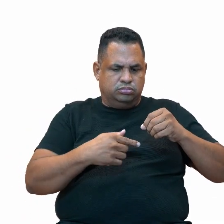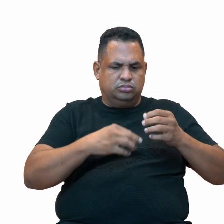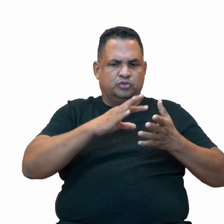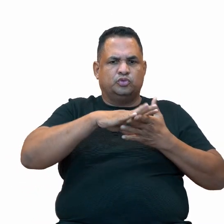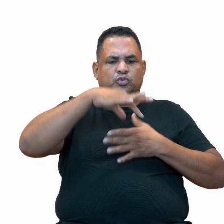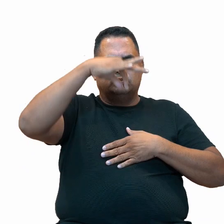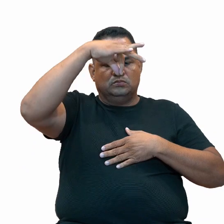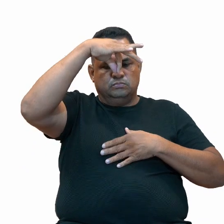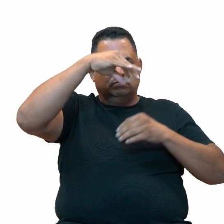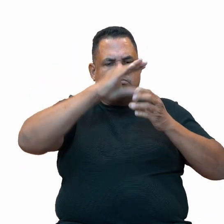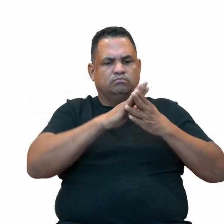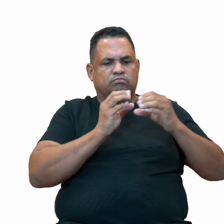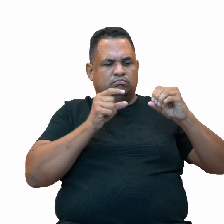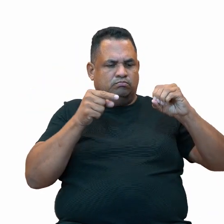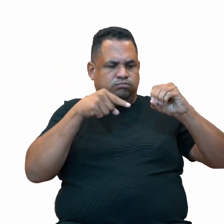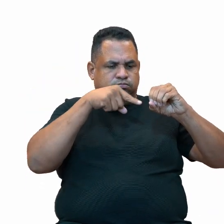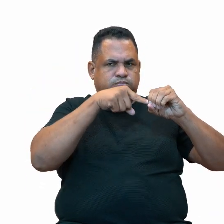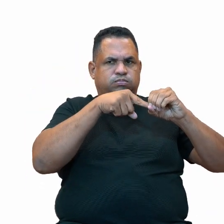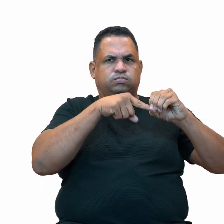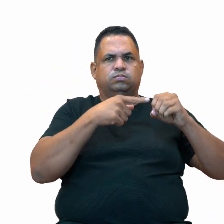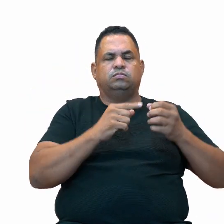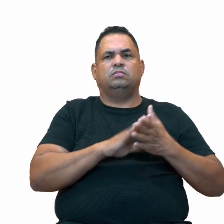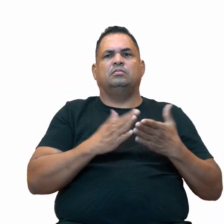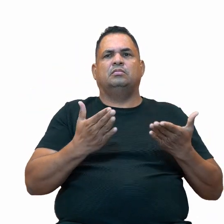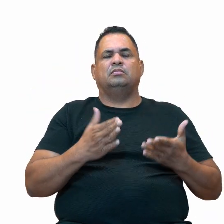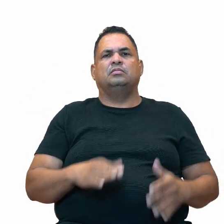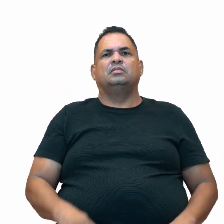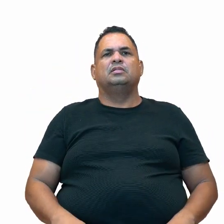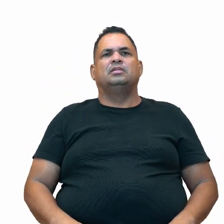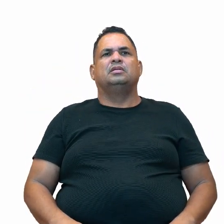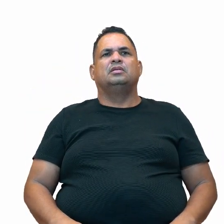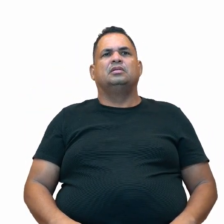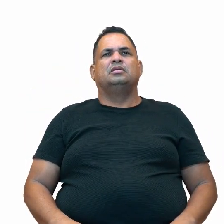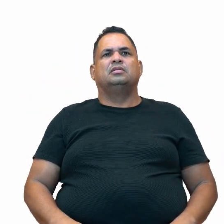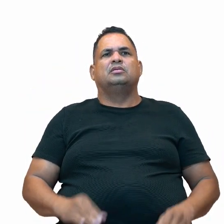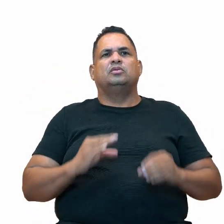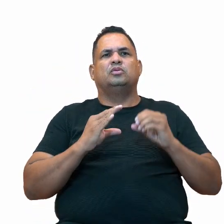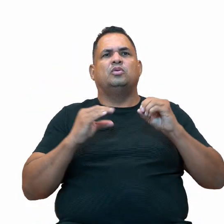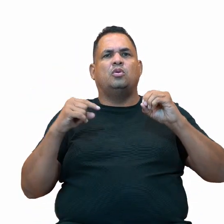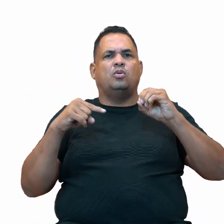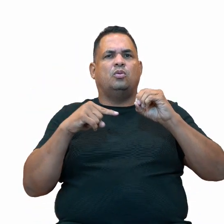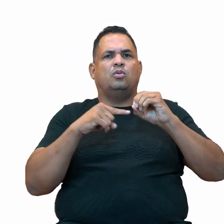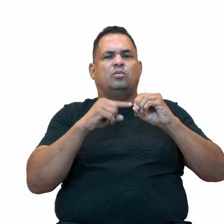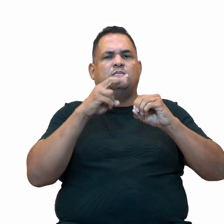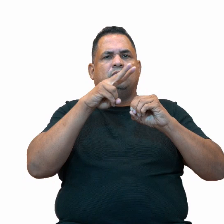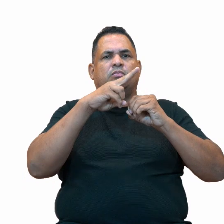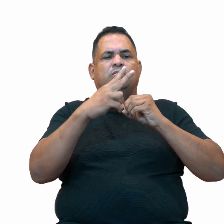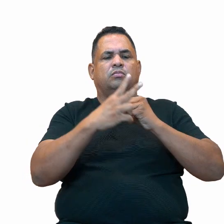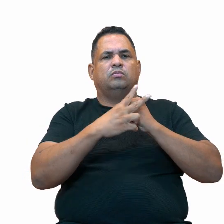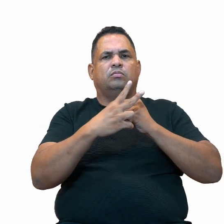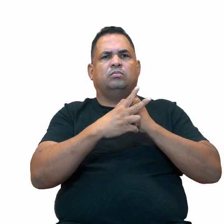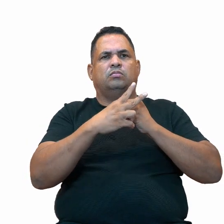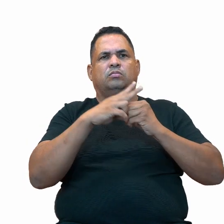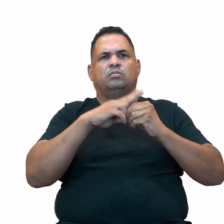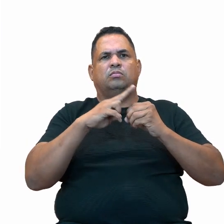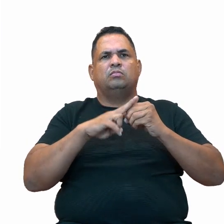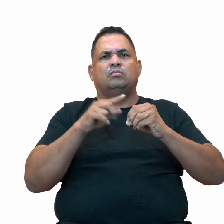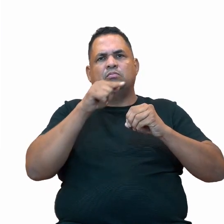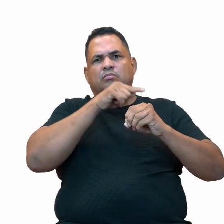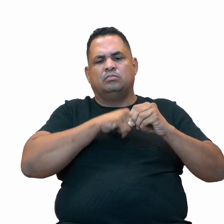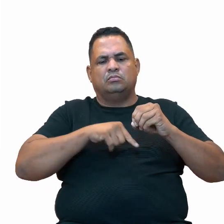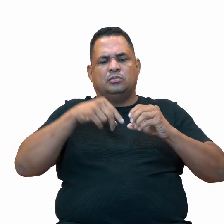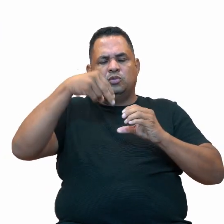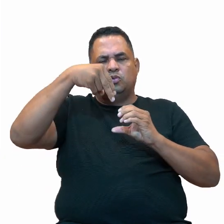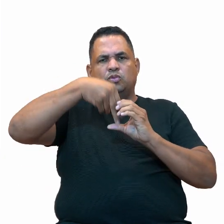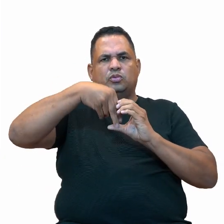secundário. Aqui o ovócito secundário com a zona pelúcida, que são as proteções de camada até chegar no núcleo da célula,